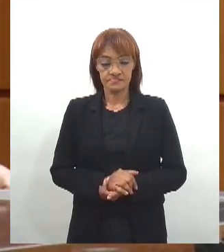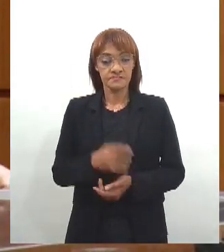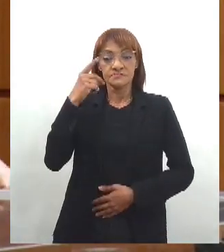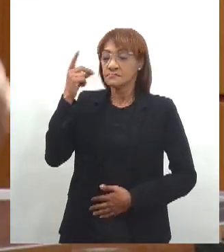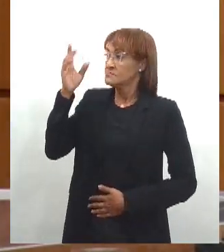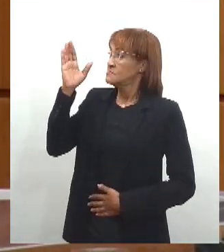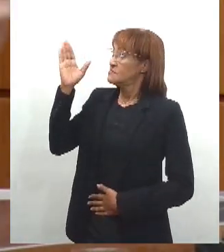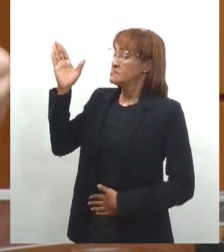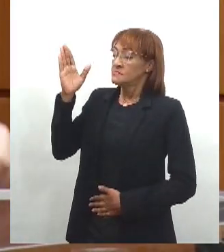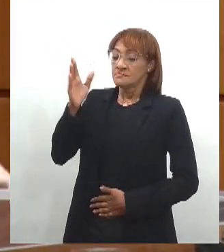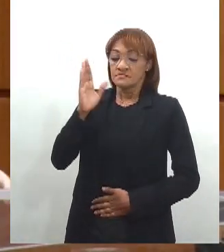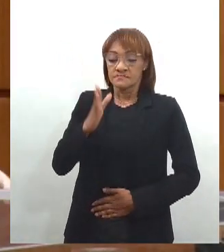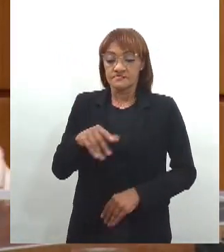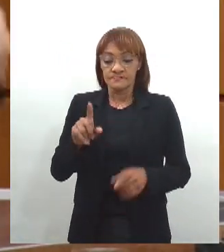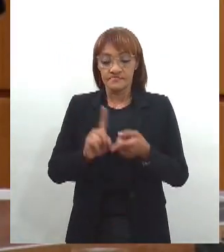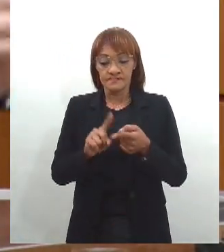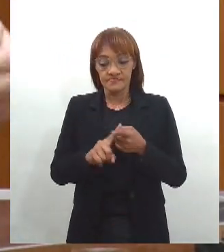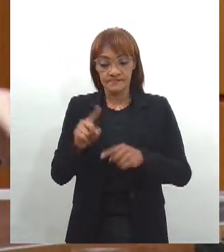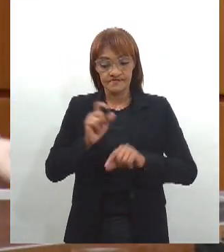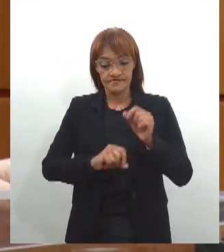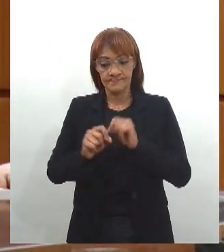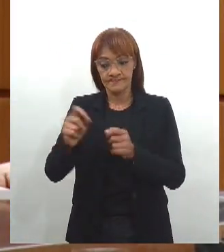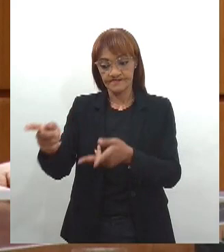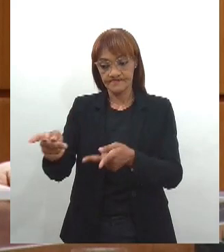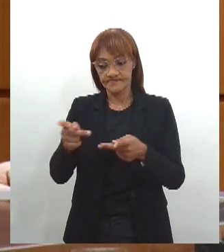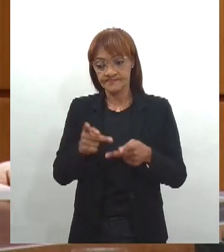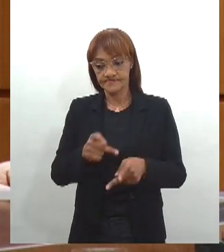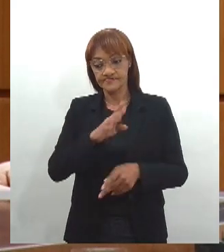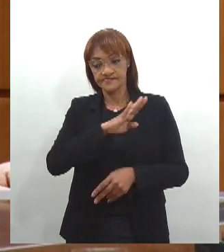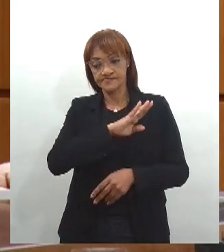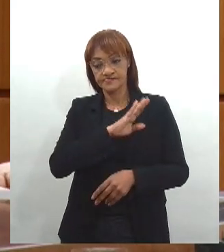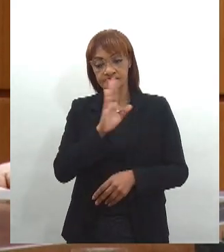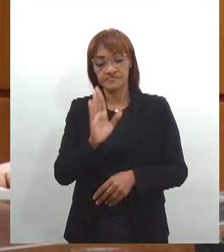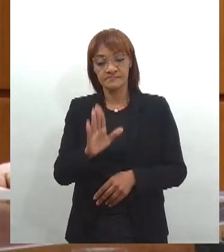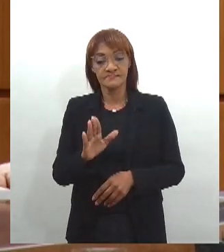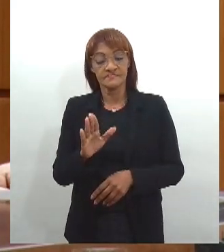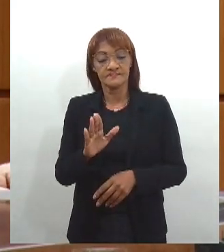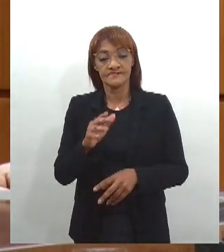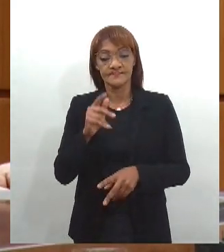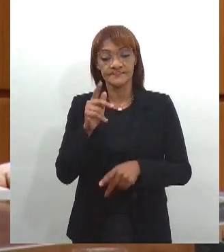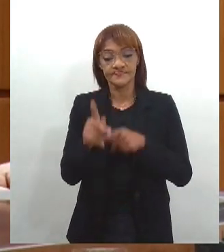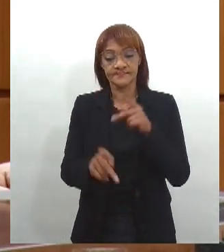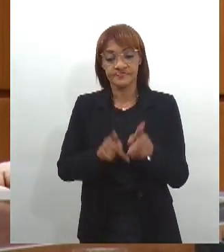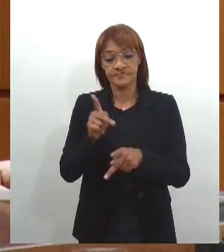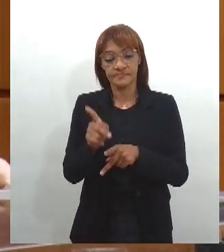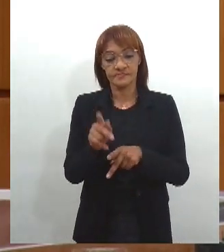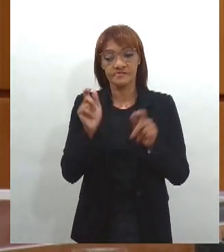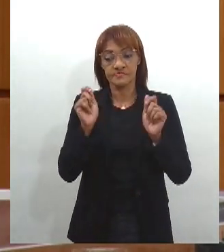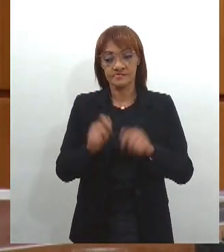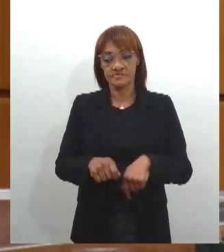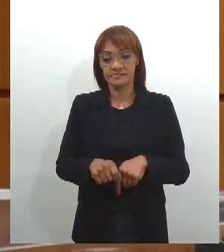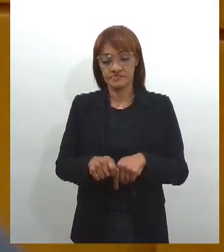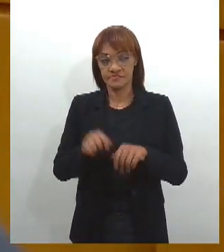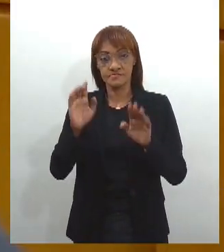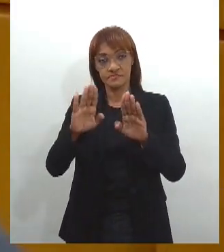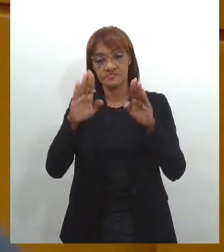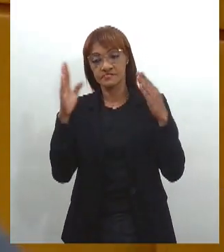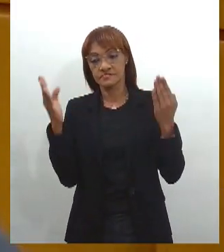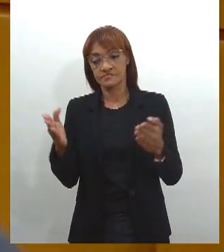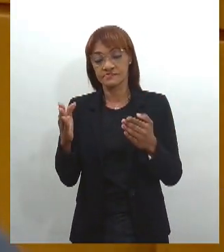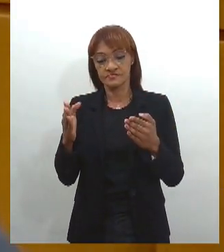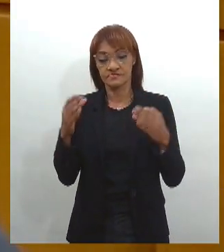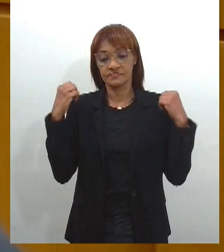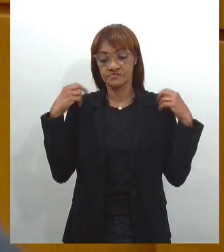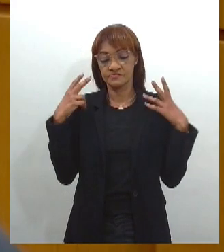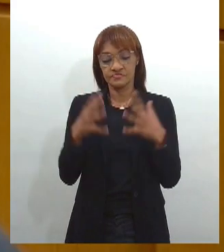Oliveira convidou os colegas parlamentares e a população para a festa do caminhoneiro de Itabaiana. A gente está